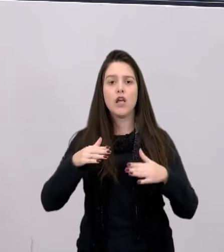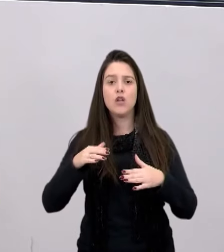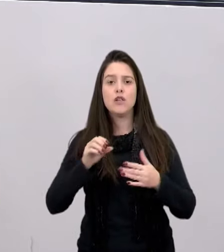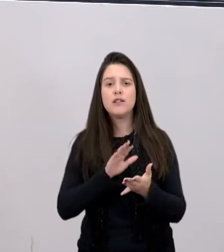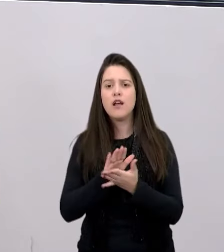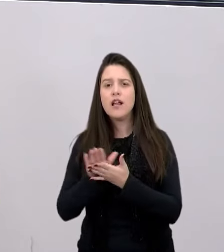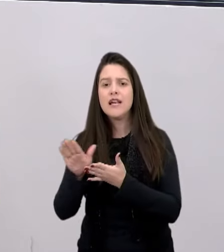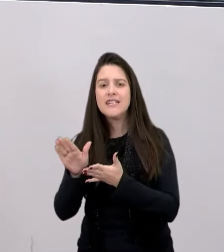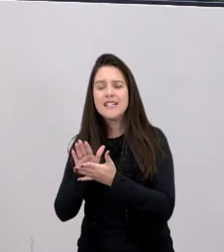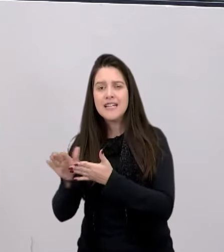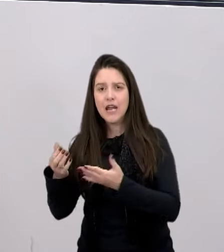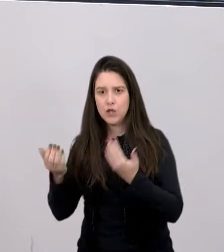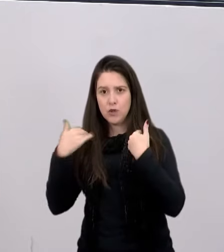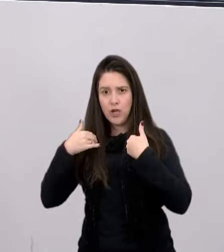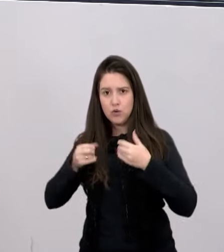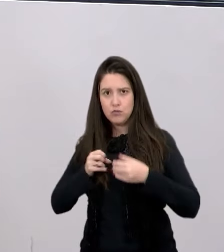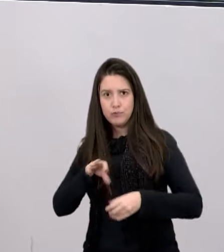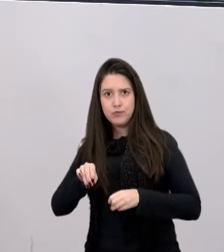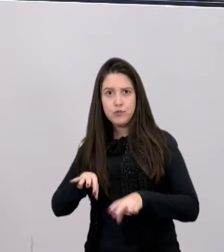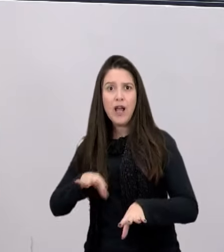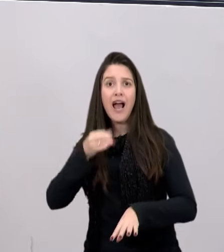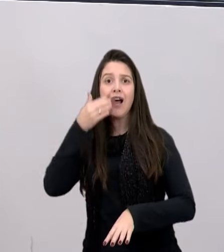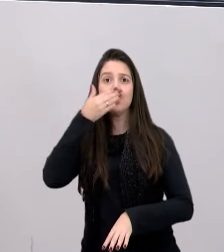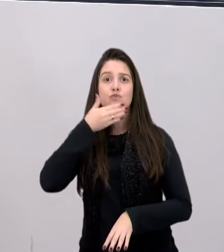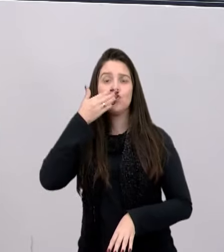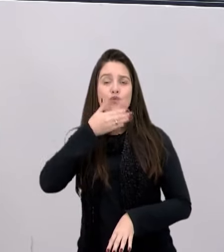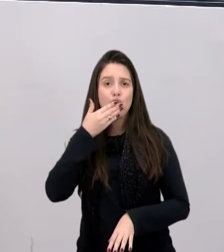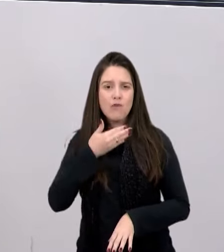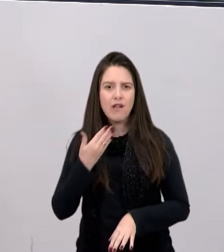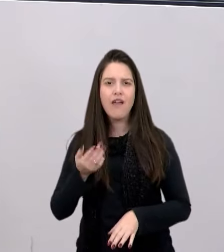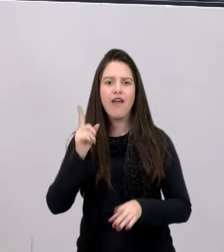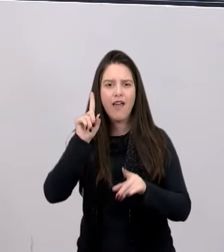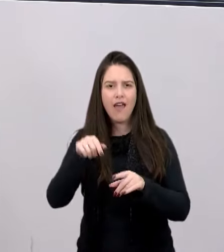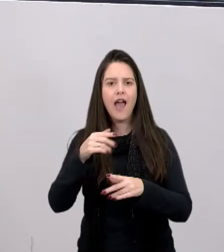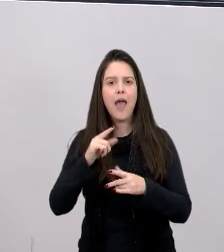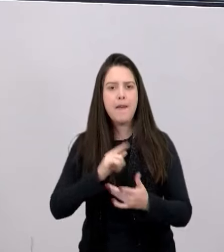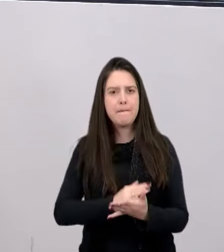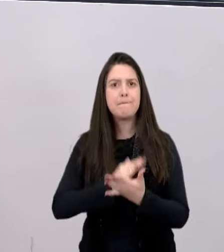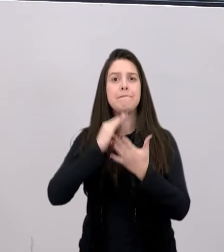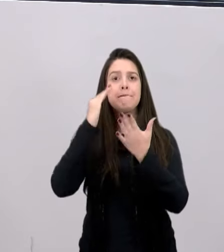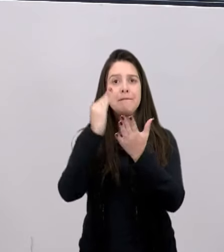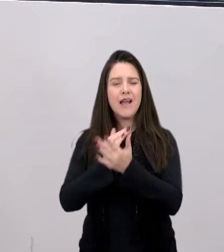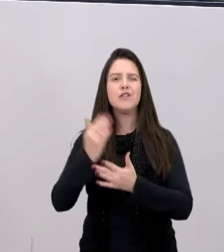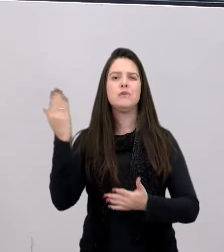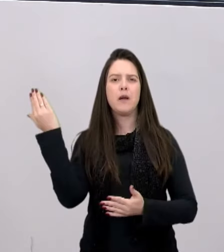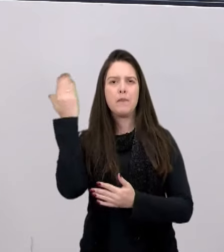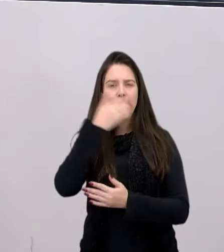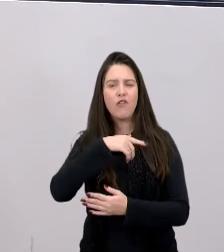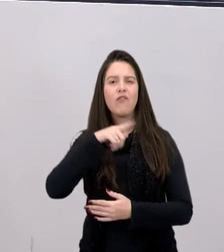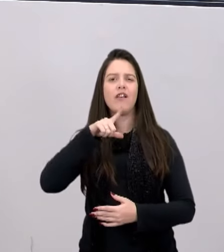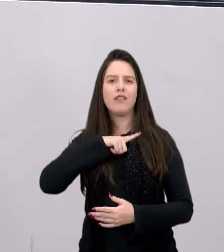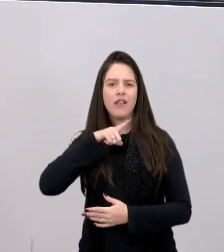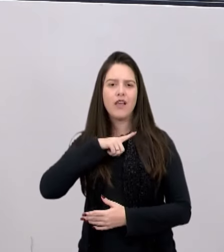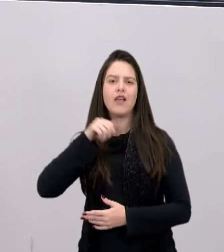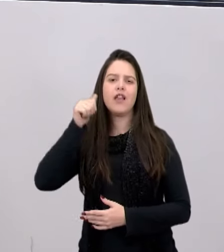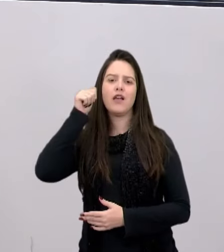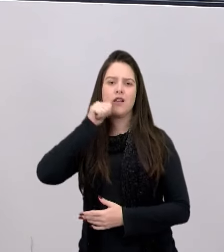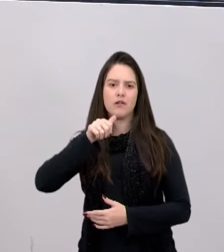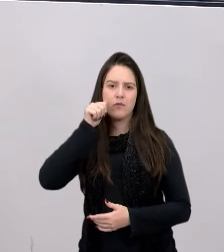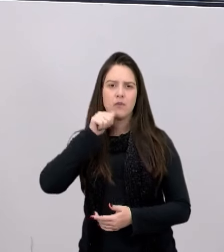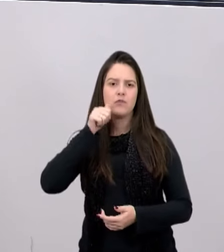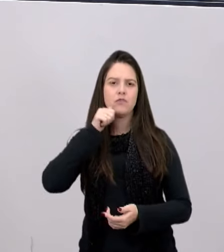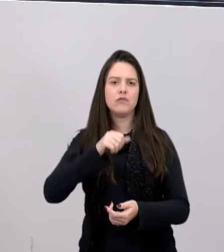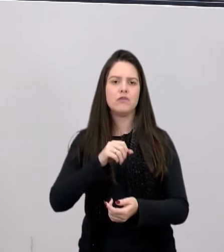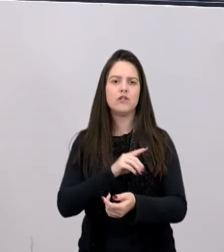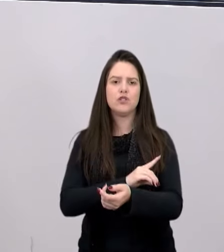saindo glicose, está saindo açúcar por essa urina. E isso é mais uma prova de que essa mulher apresenta então